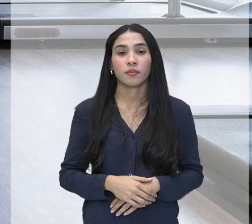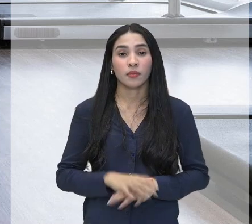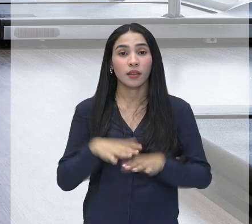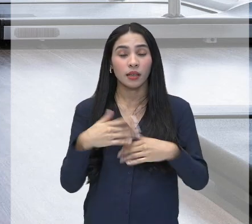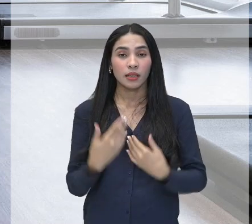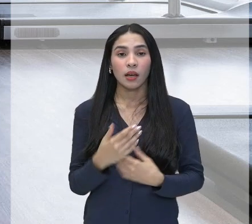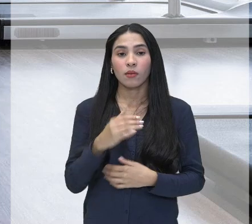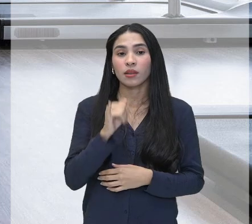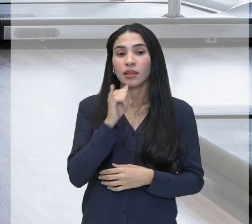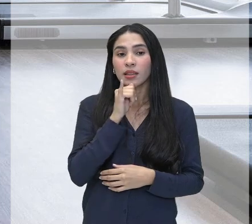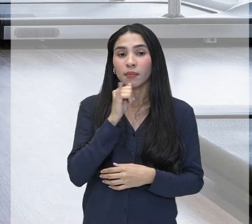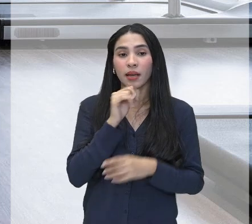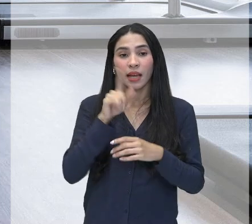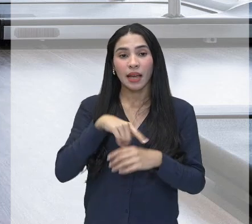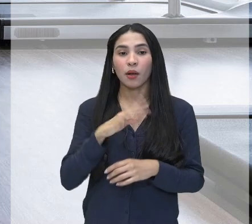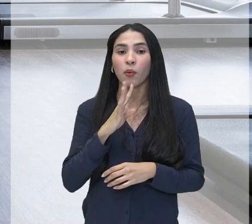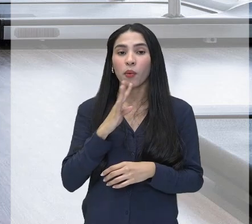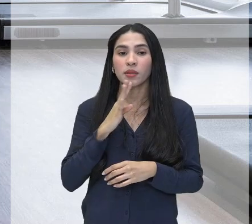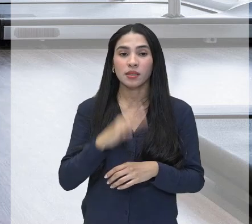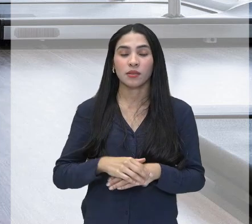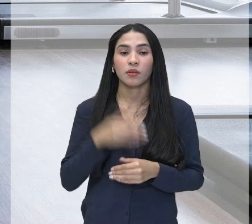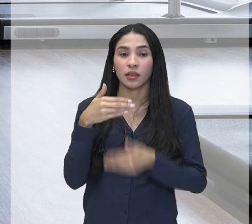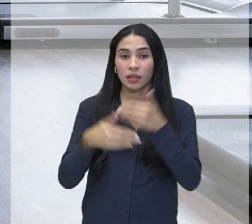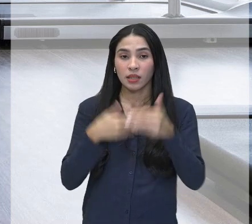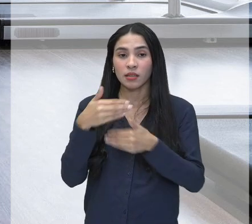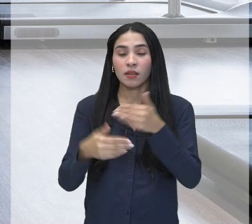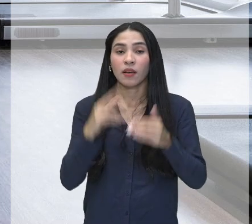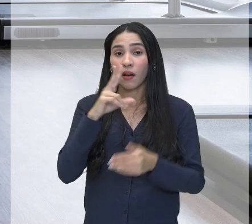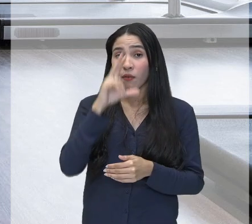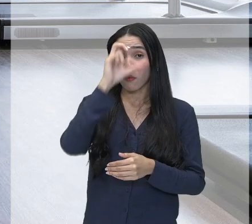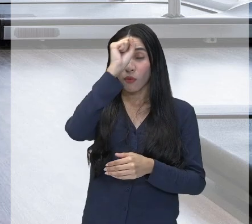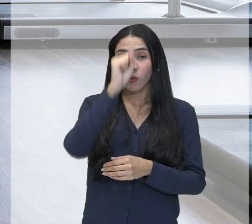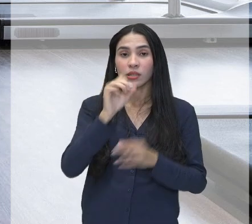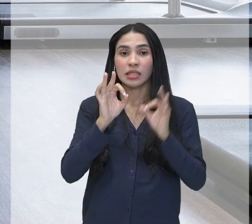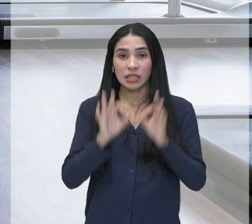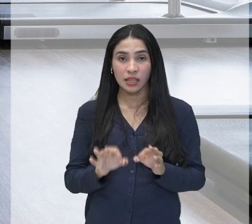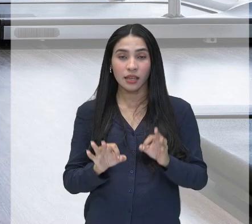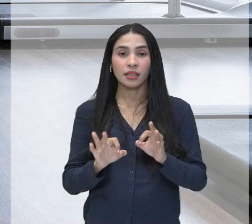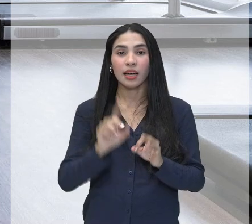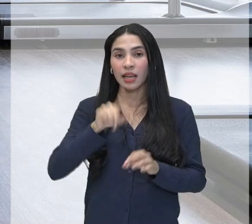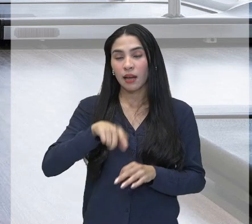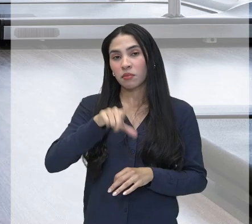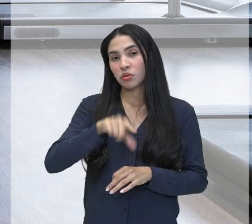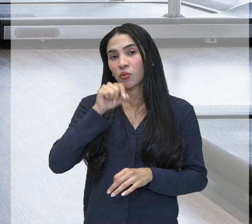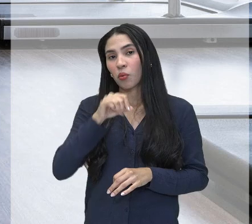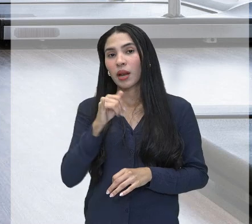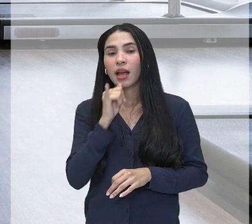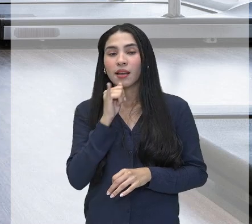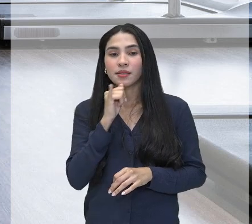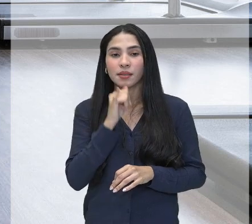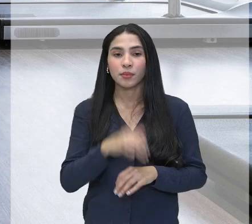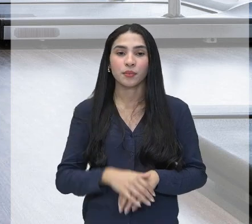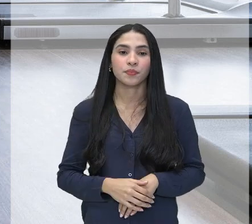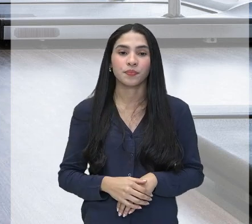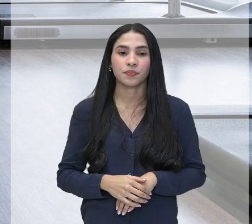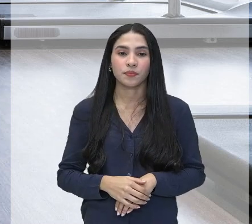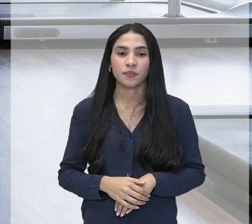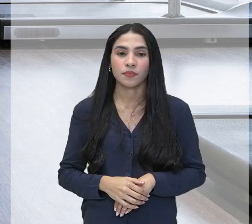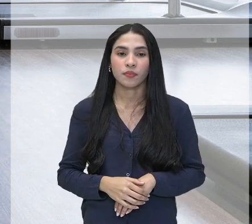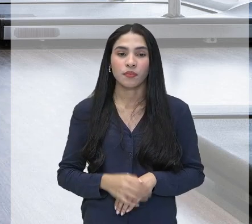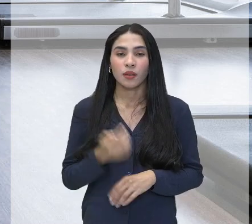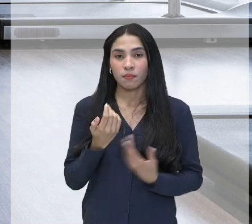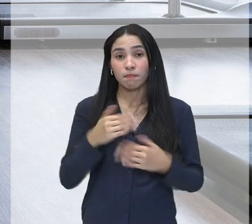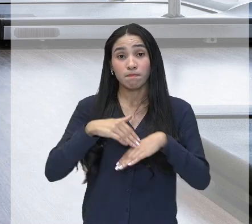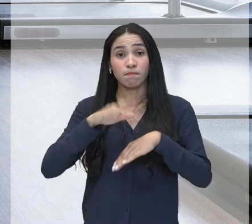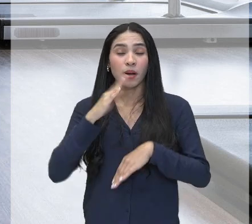força máxima, ele também é conhecido por desenvolver força absoluta e é uma escolha geralmente ali